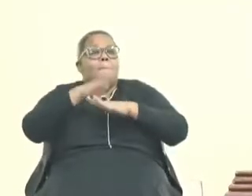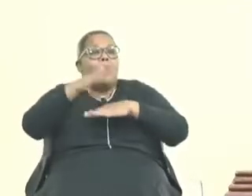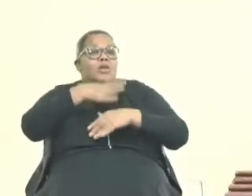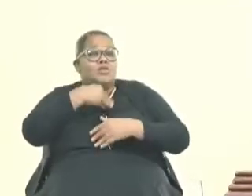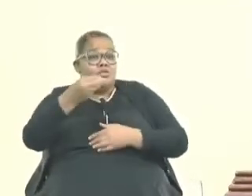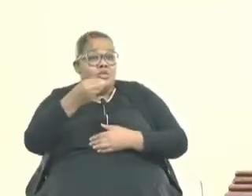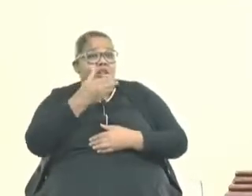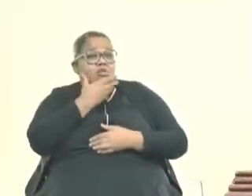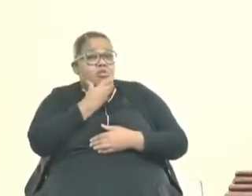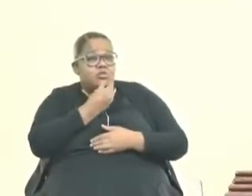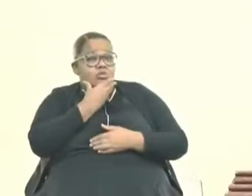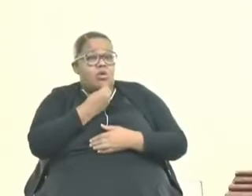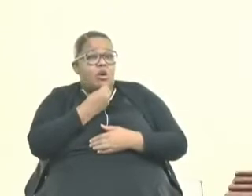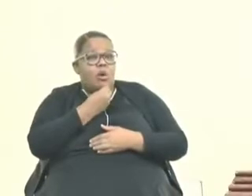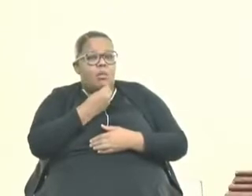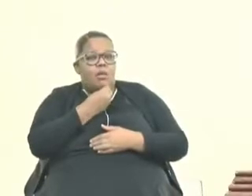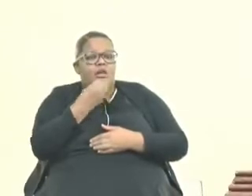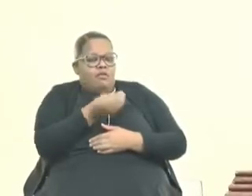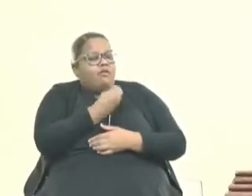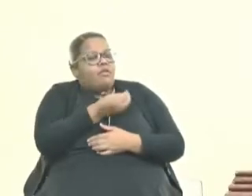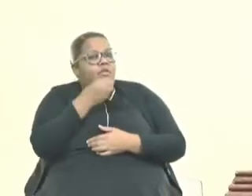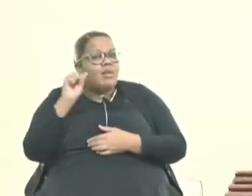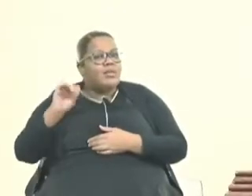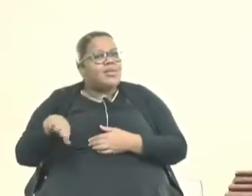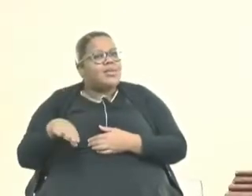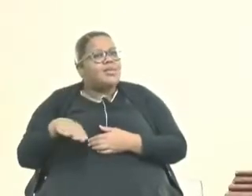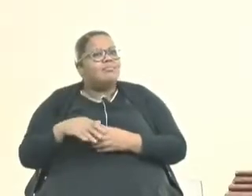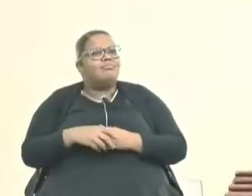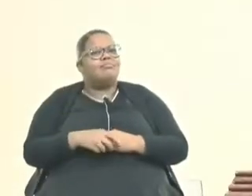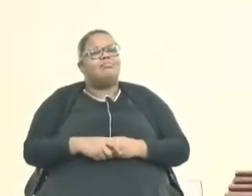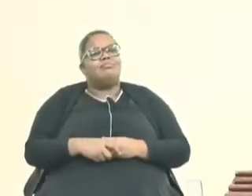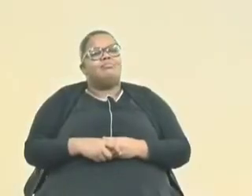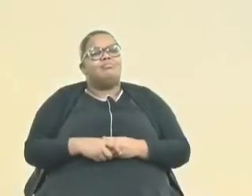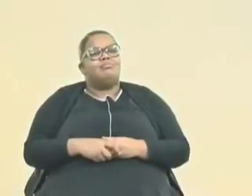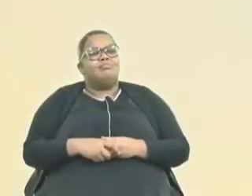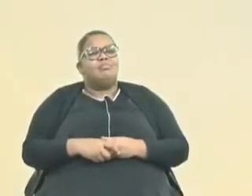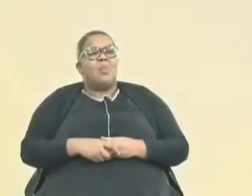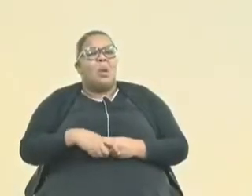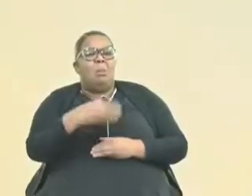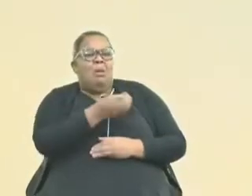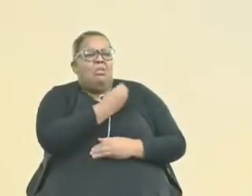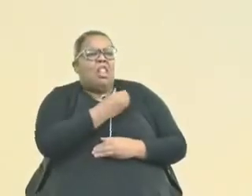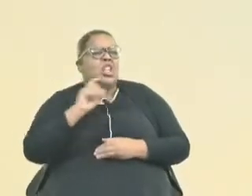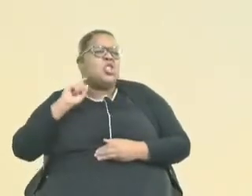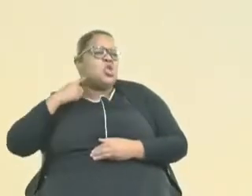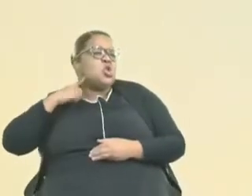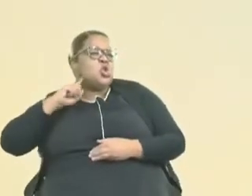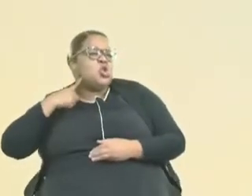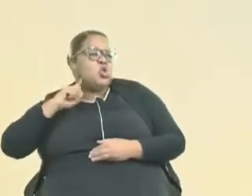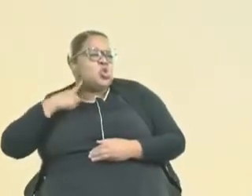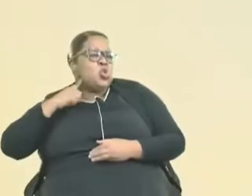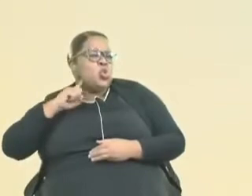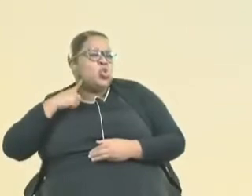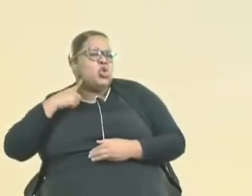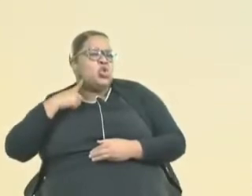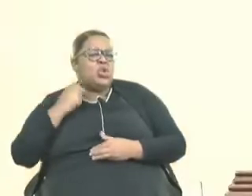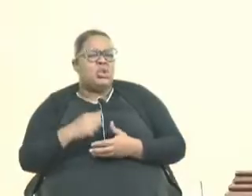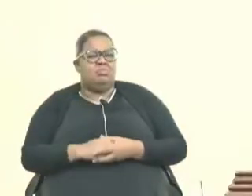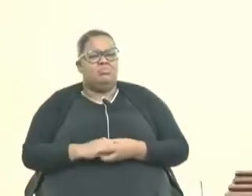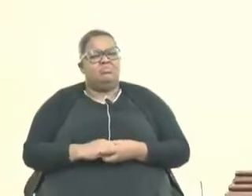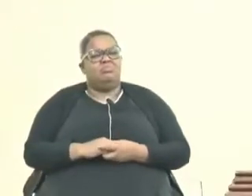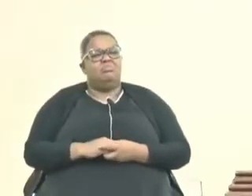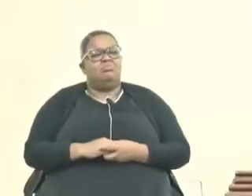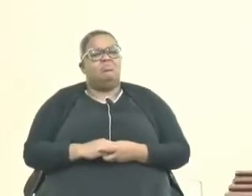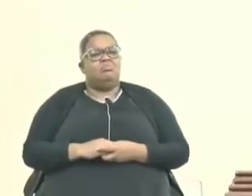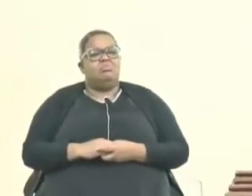gostavam de uma vida banalizada é uma vida para falar o português Claro e